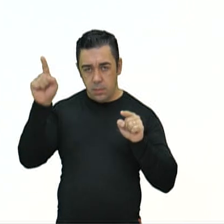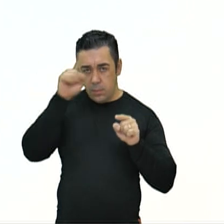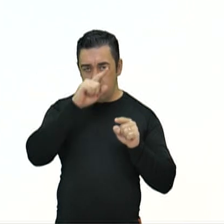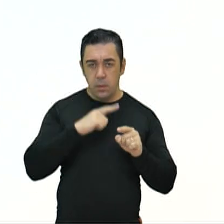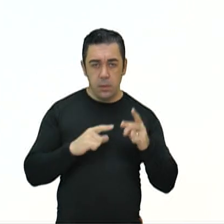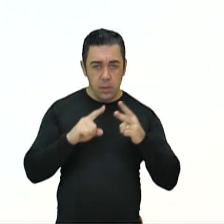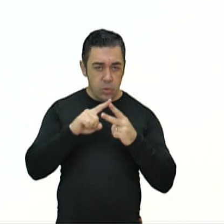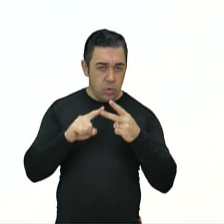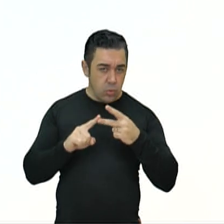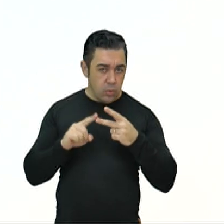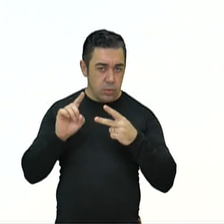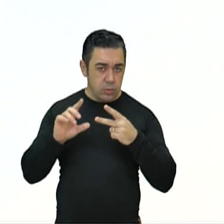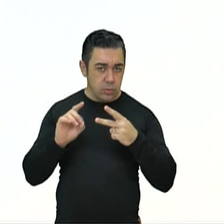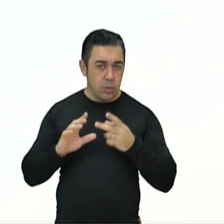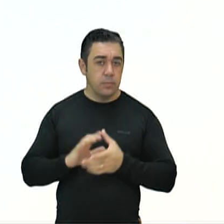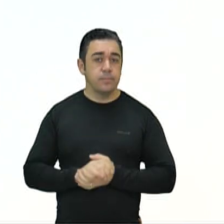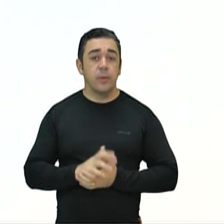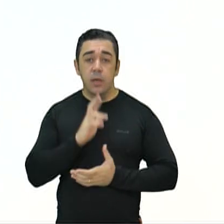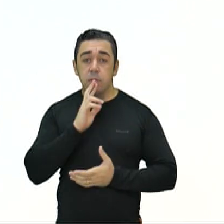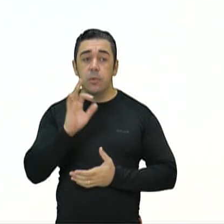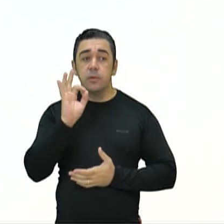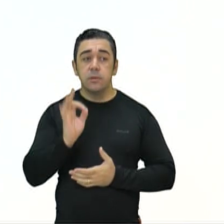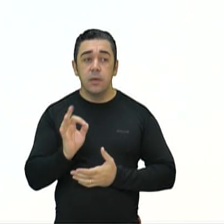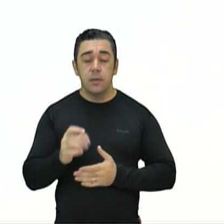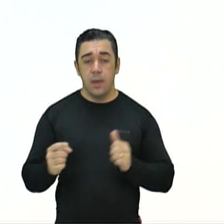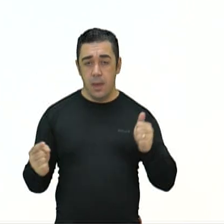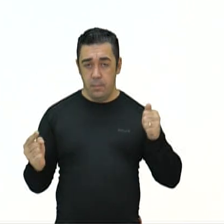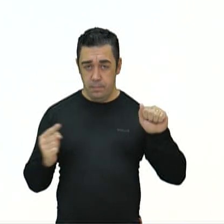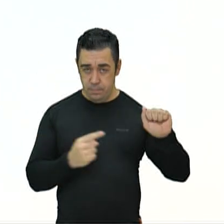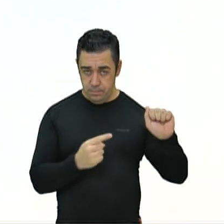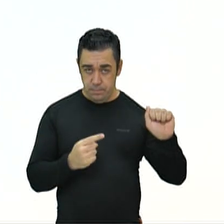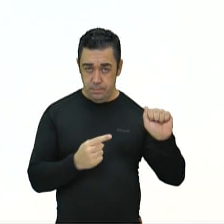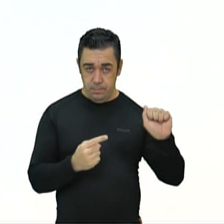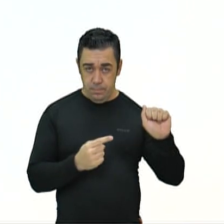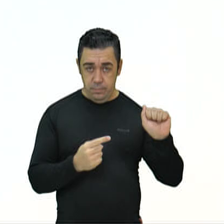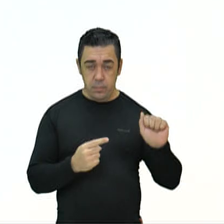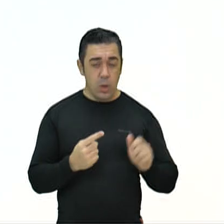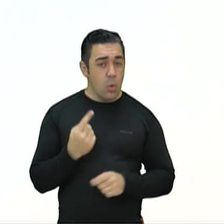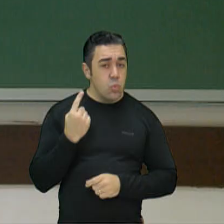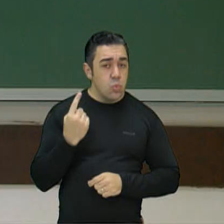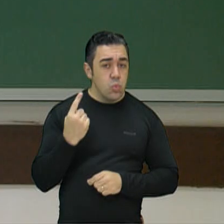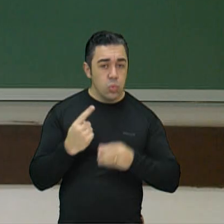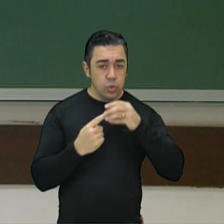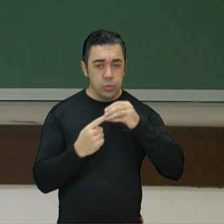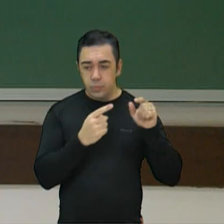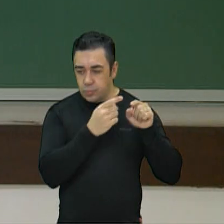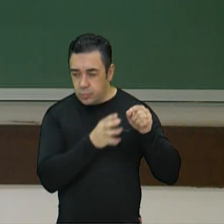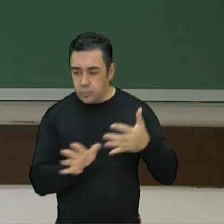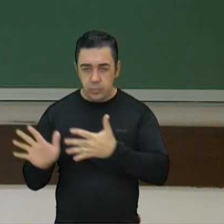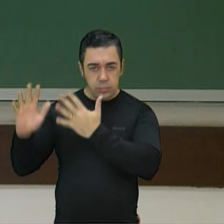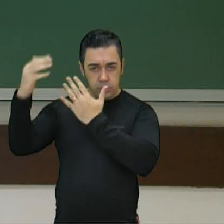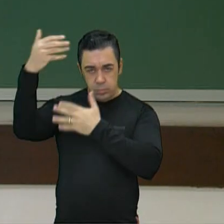apenas 2 componentes. Então, a letra certa é a A, tá? É o único. Tá?